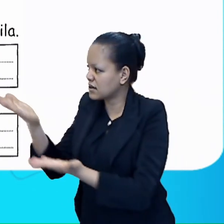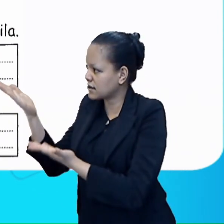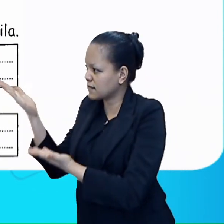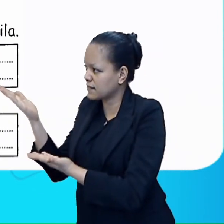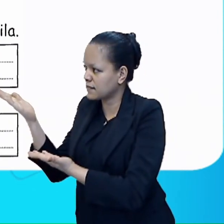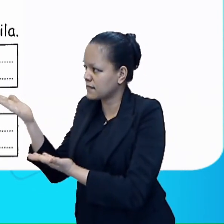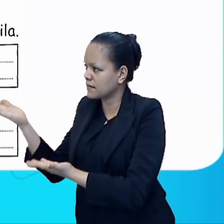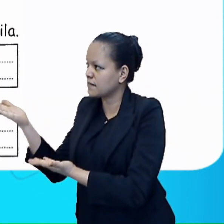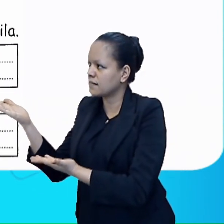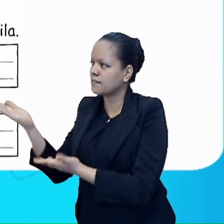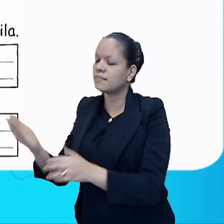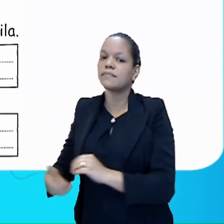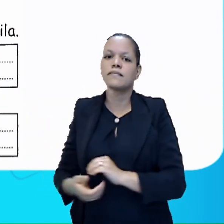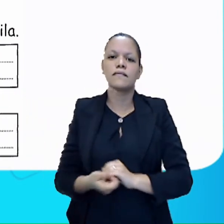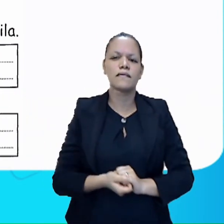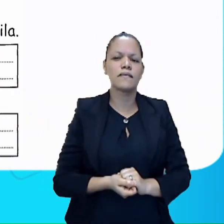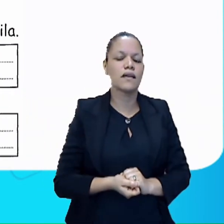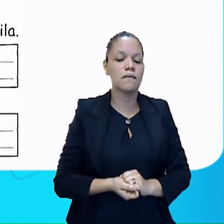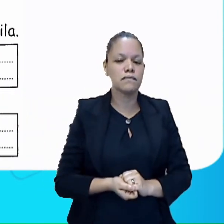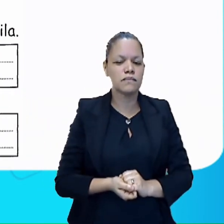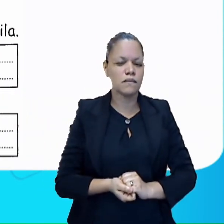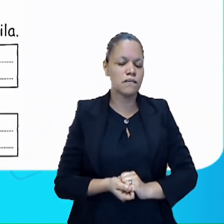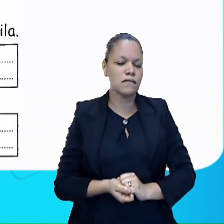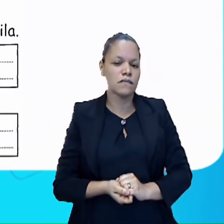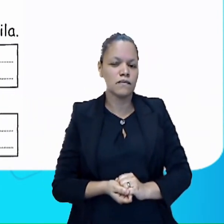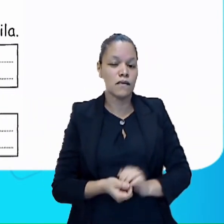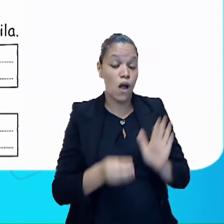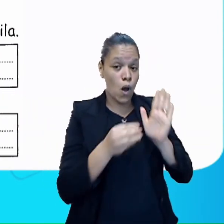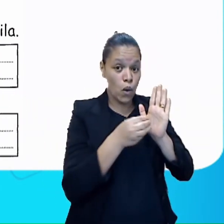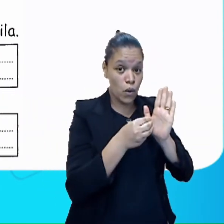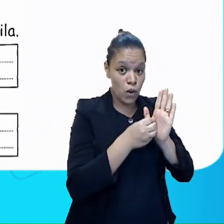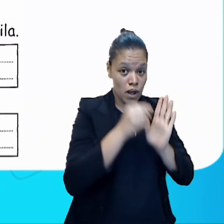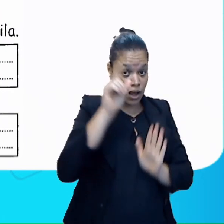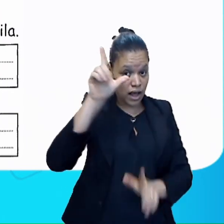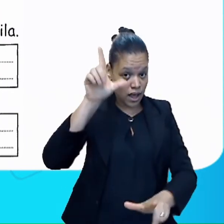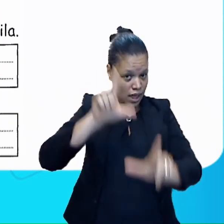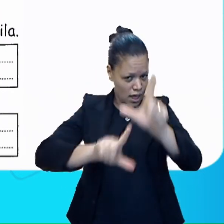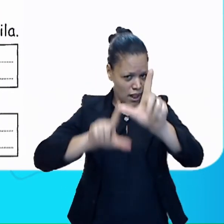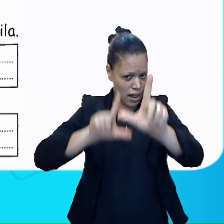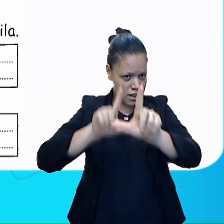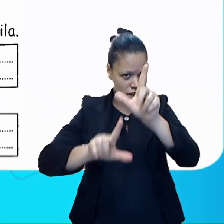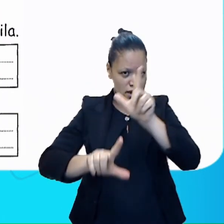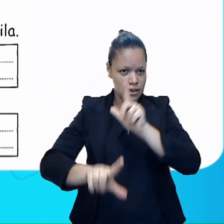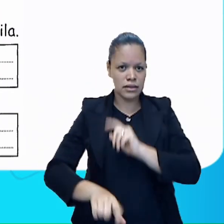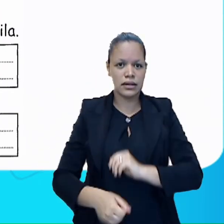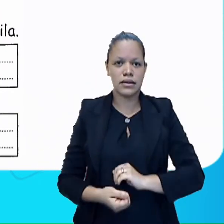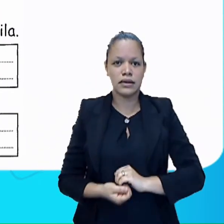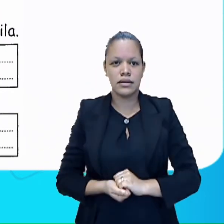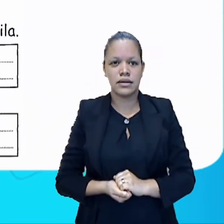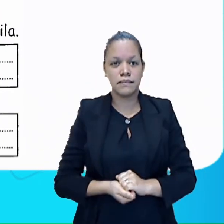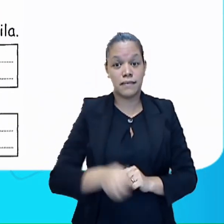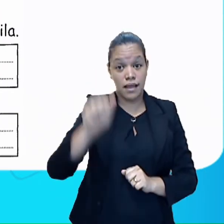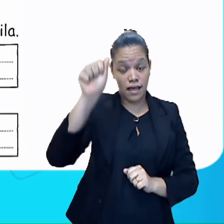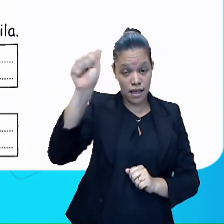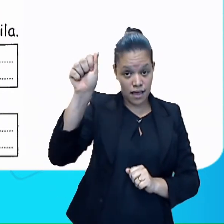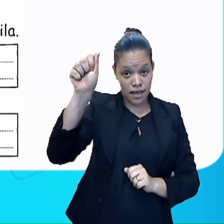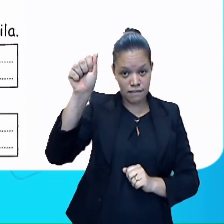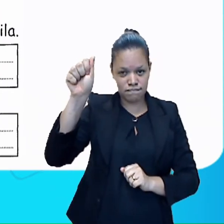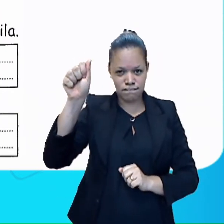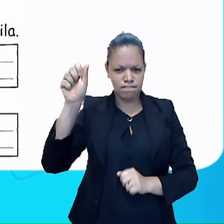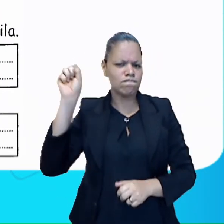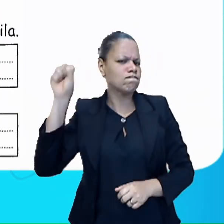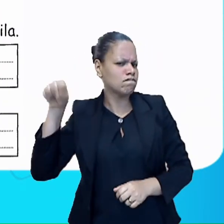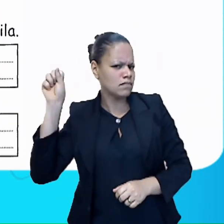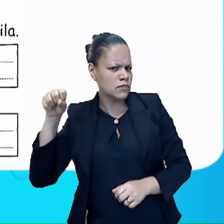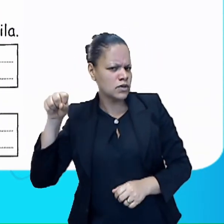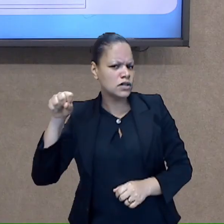colocar A para afirmativa e N para negativa. Ó, primeiro, eu não posso